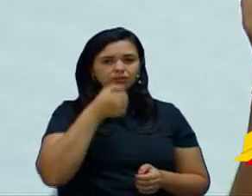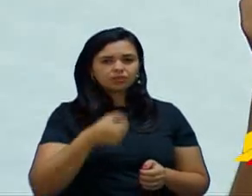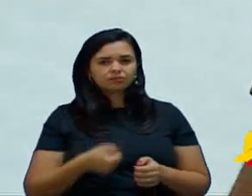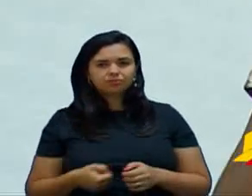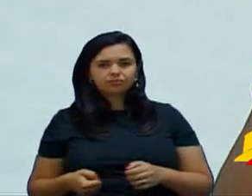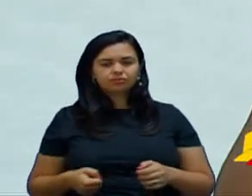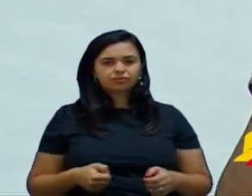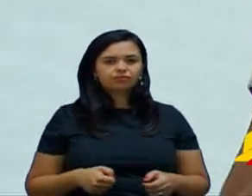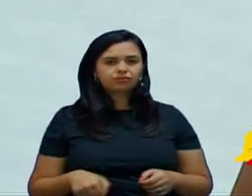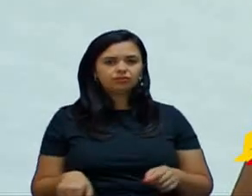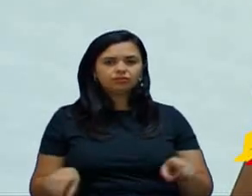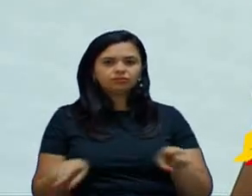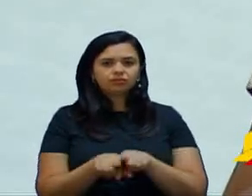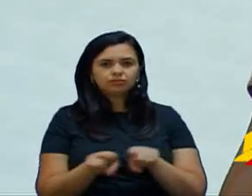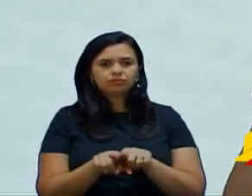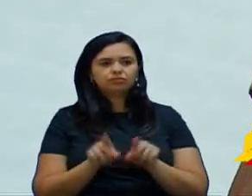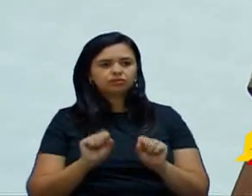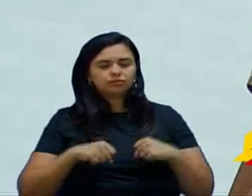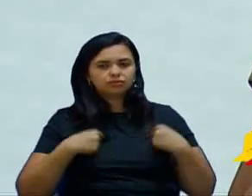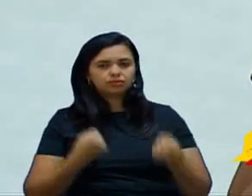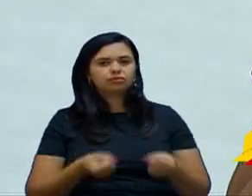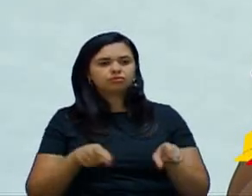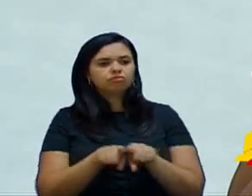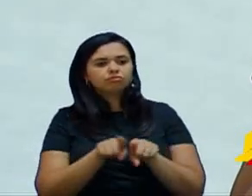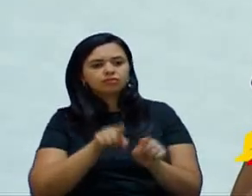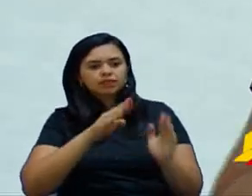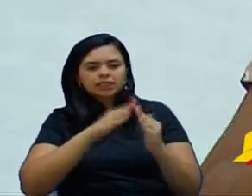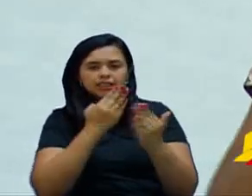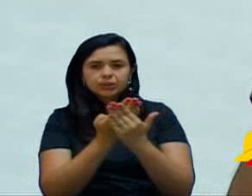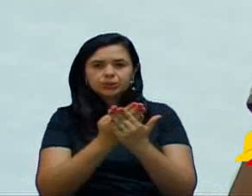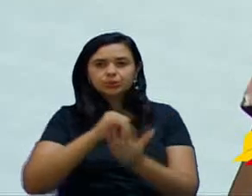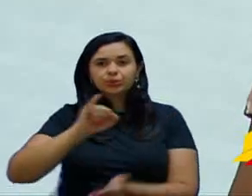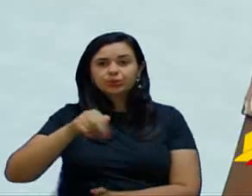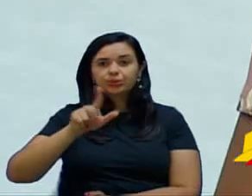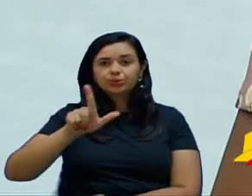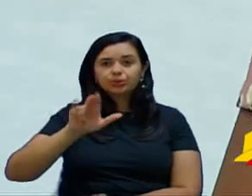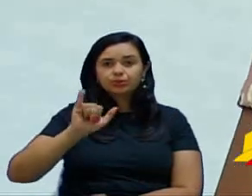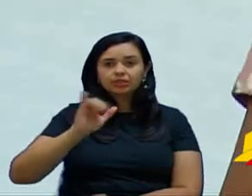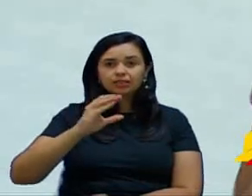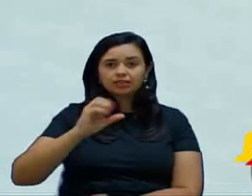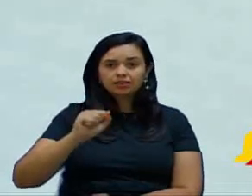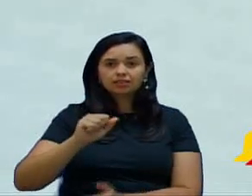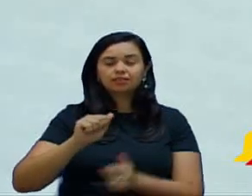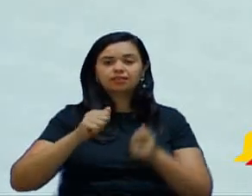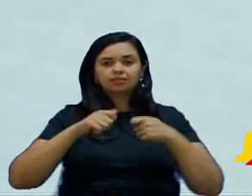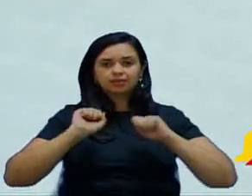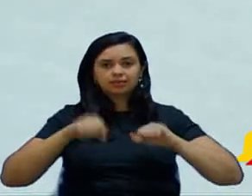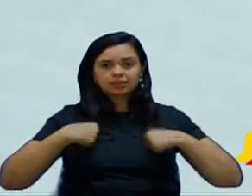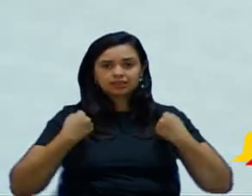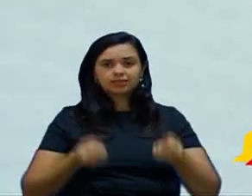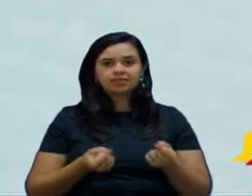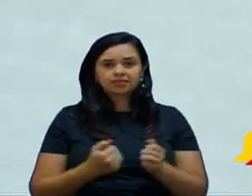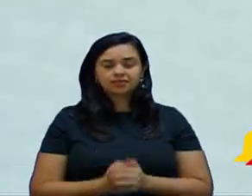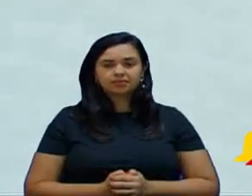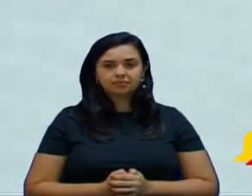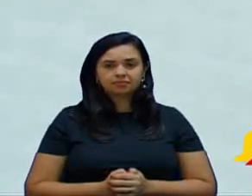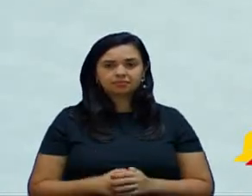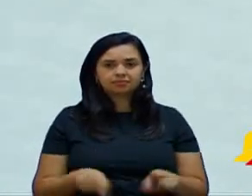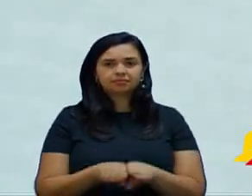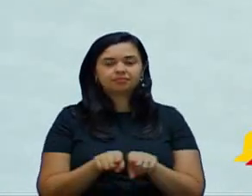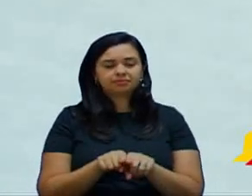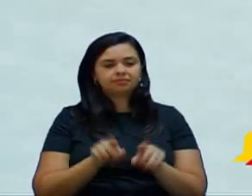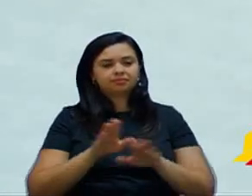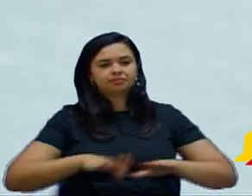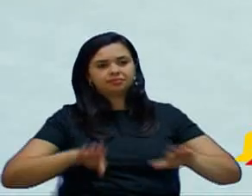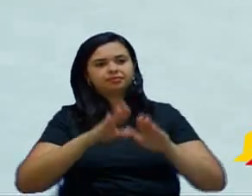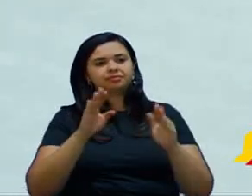fazer a diferença, isso é notável. E, na Escola Julica, nós temos visto esse diferencial. Toda a direção e o corpo docente têm tido